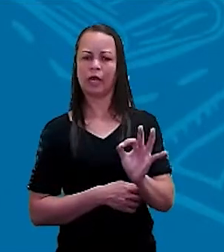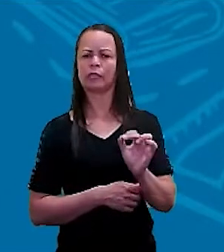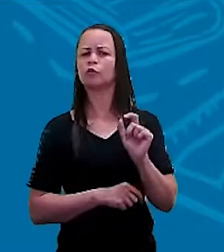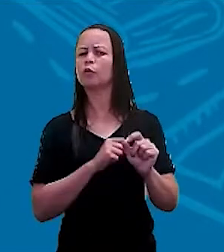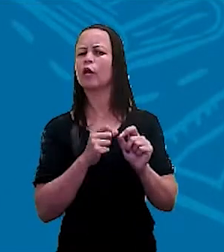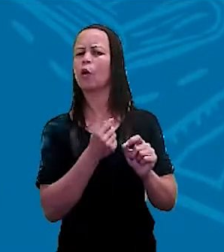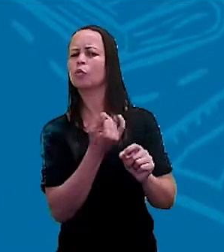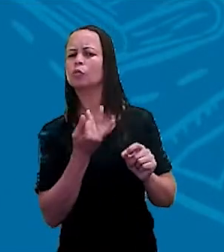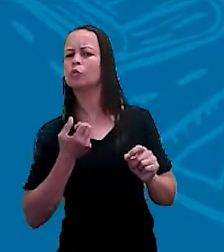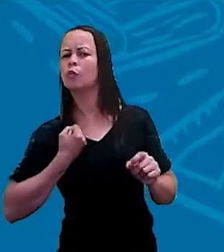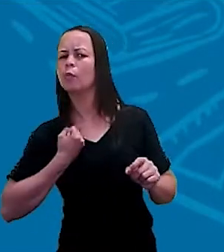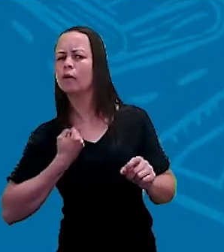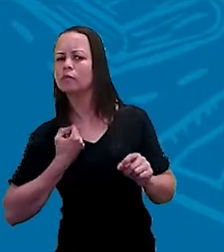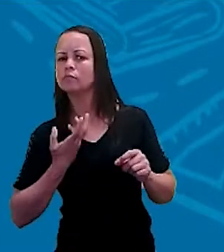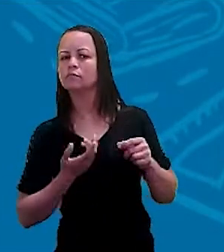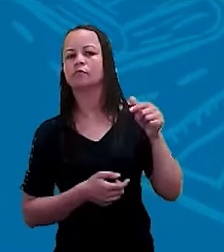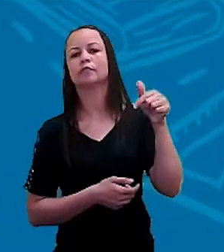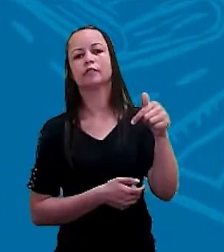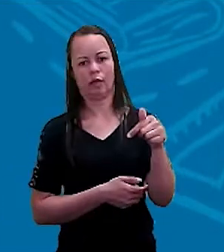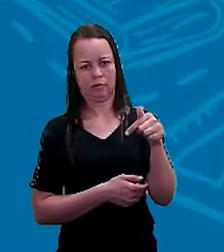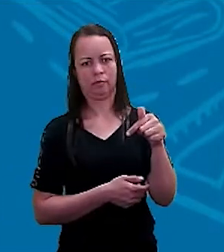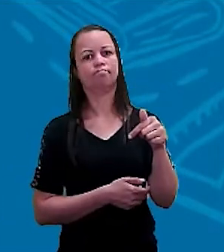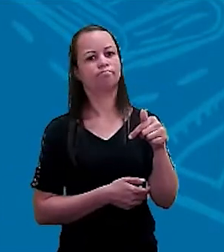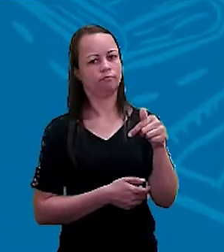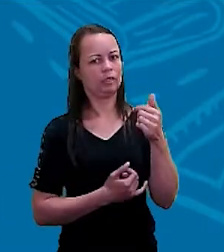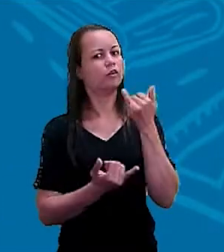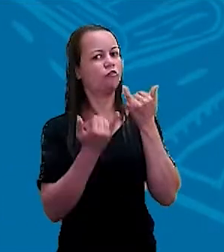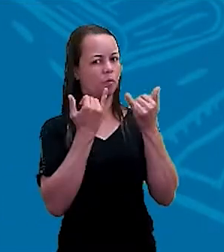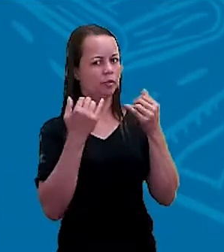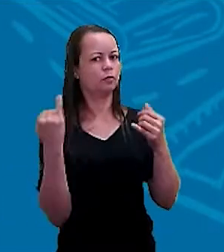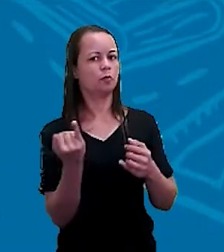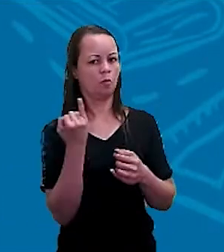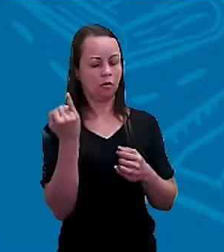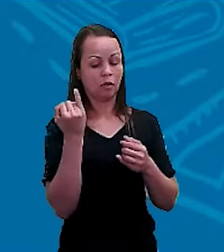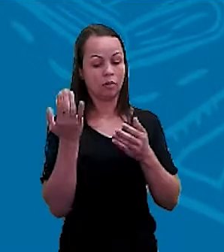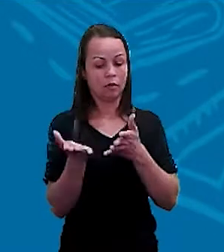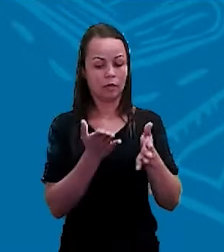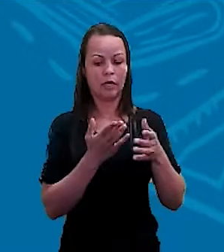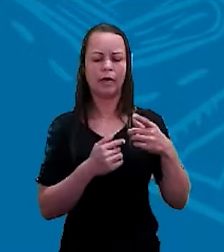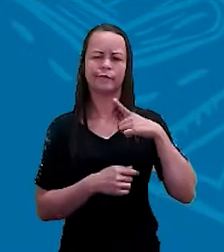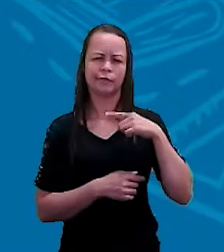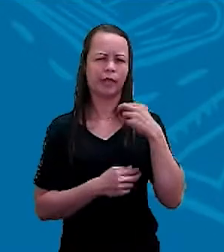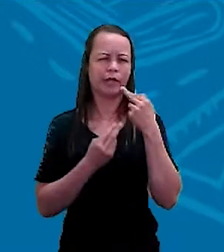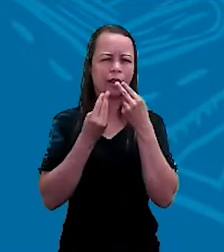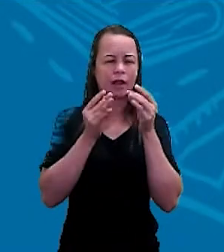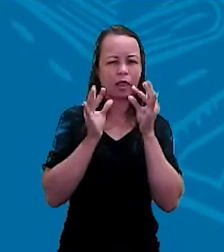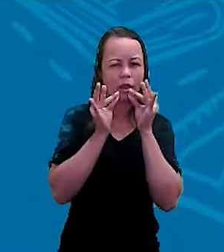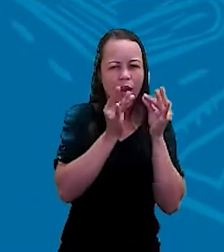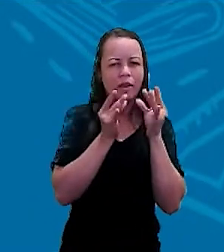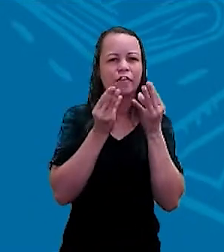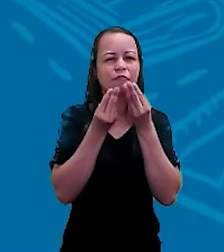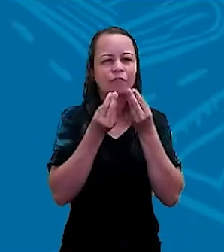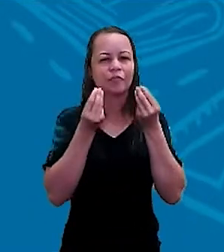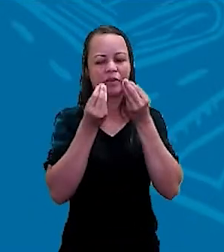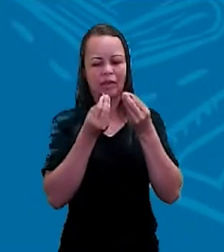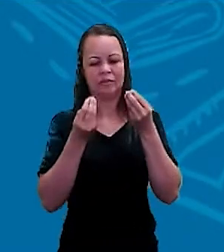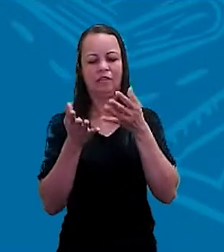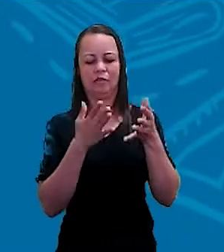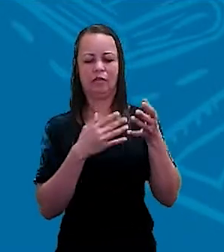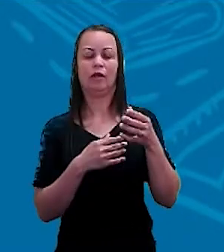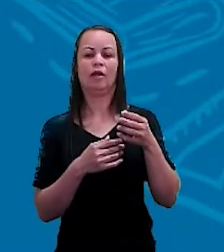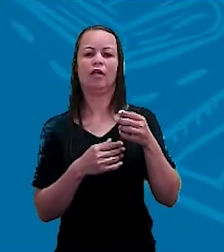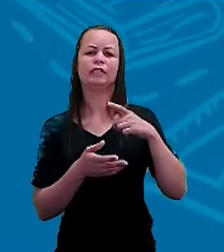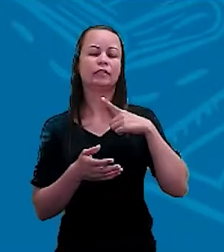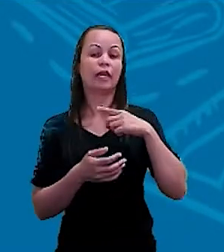quanto? 7. Guarda essa informação. E aí inicia na boca, tem a saliva, né, a ação química, né, da amilase salivada, a